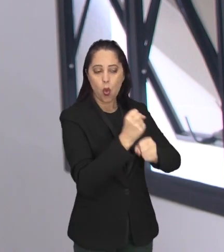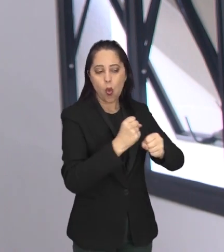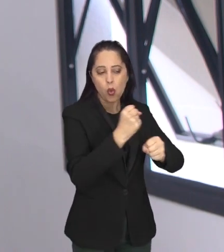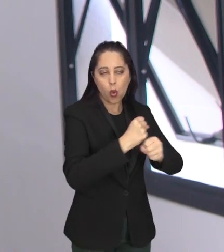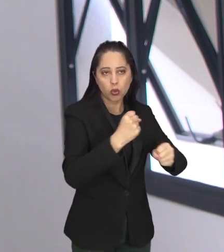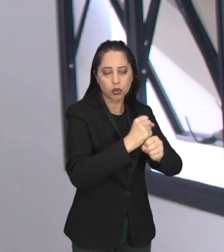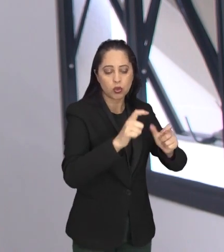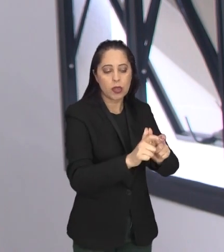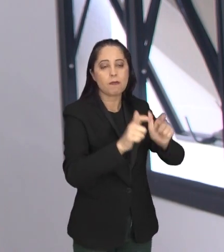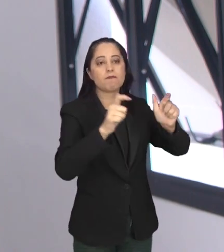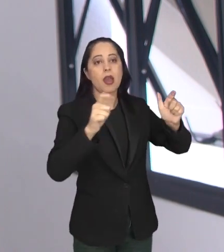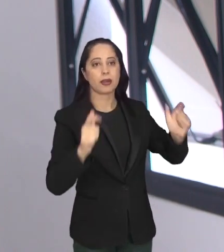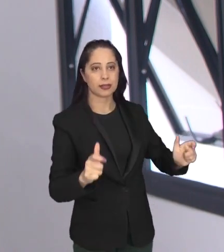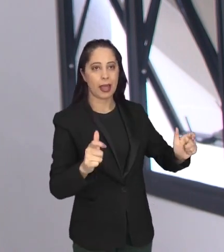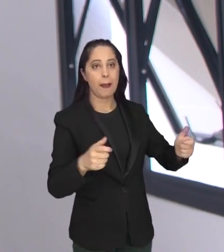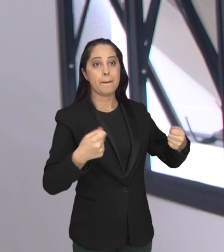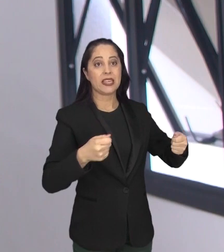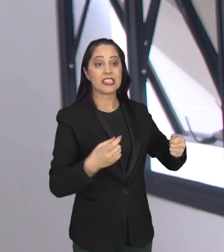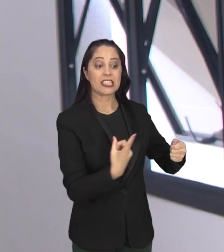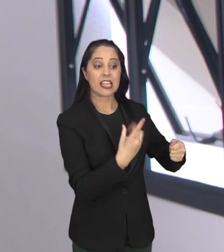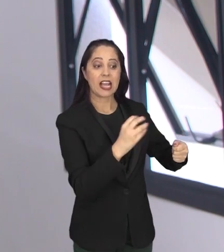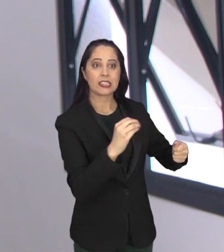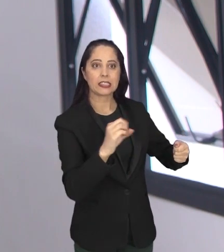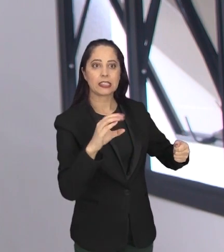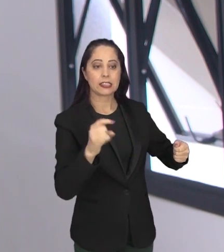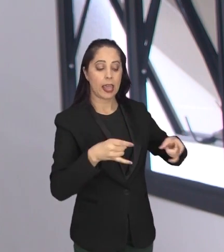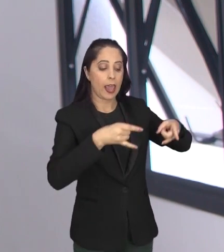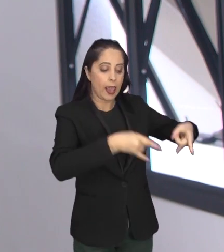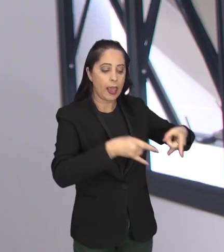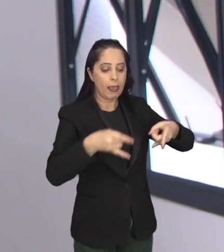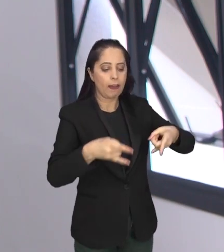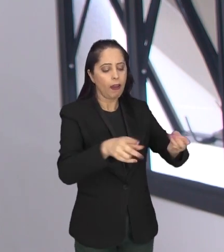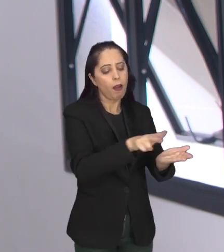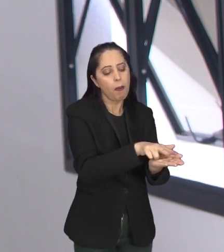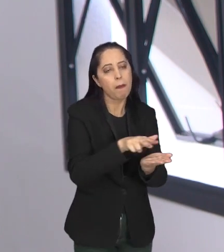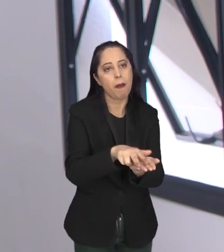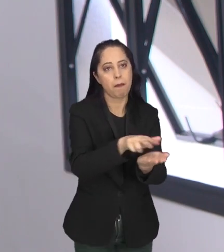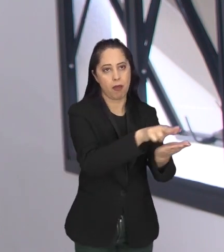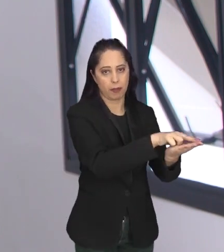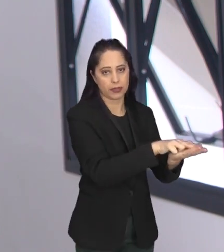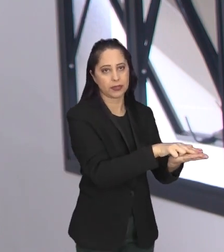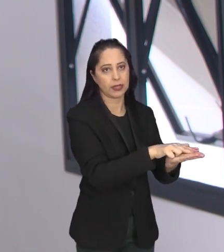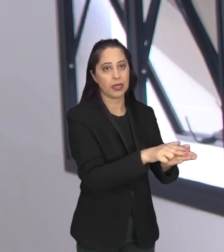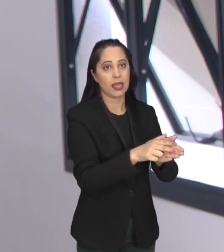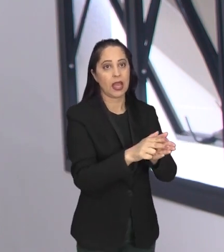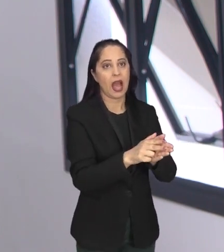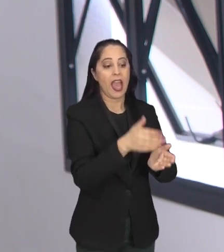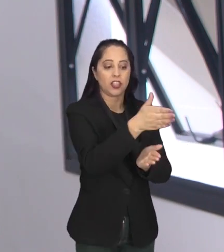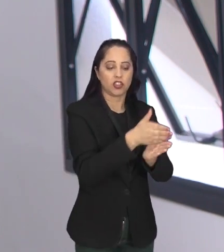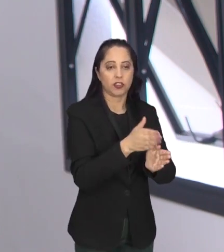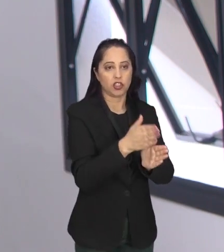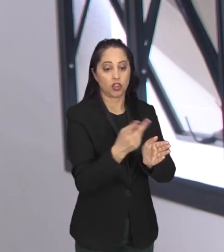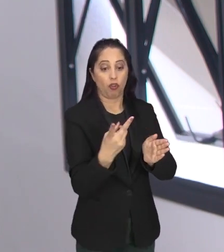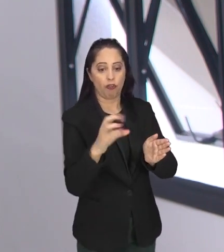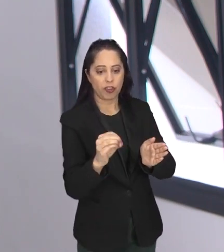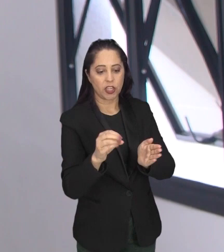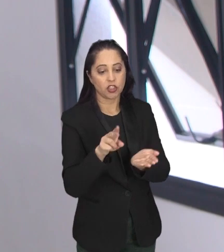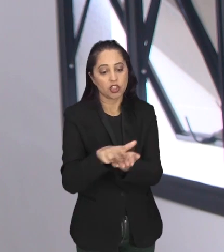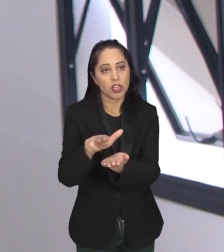que a gente pediu seria para 100 leitos. Esses 100 leitos eles estariam divididos entre 20 para